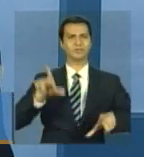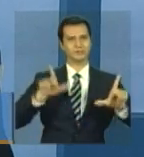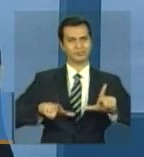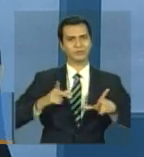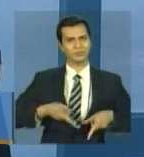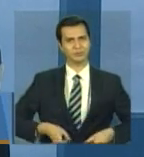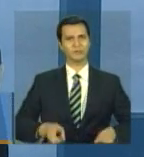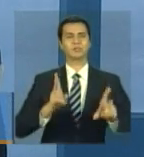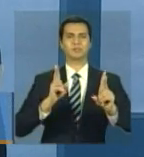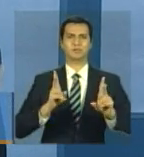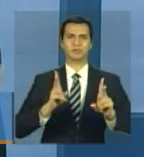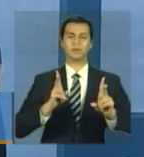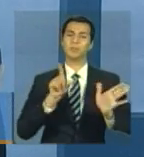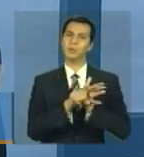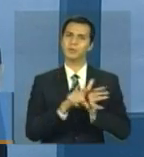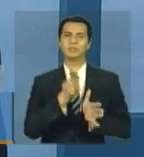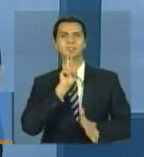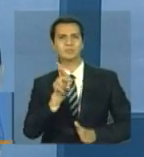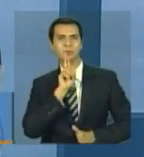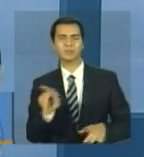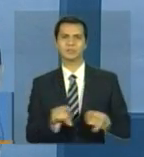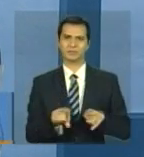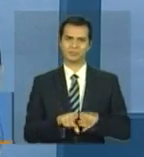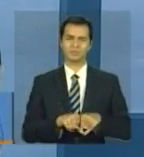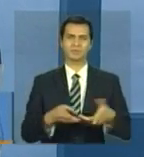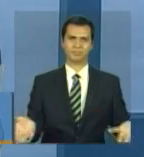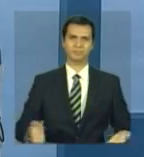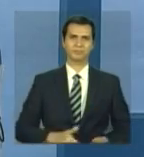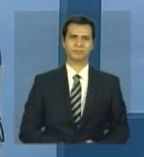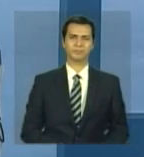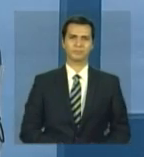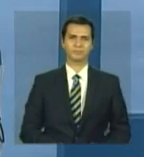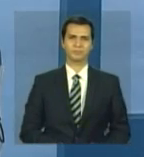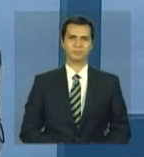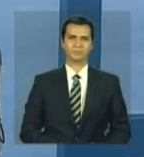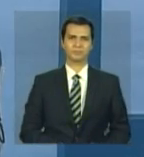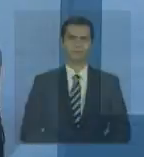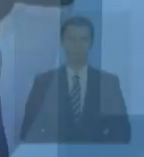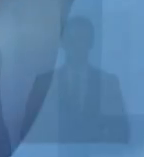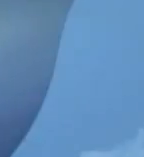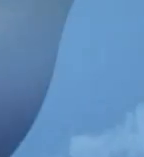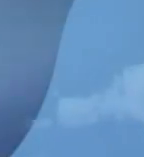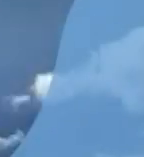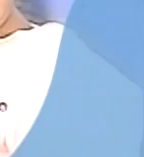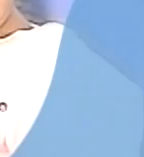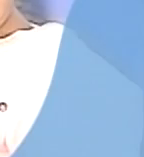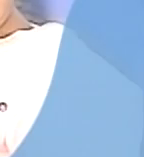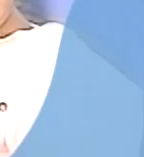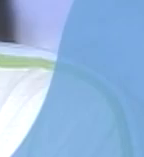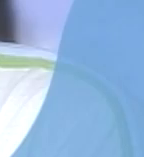com mais perguntas e respostas dos telespectadores.